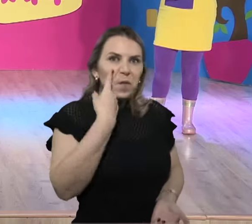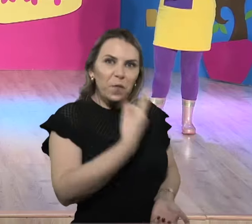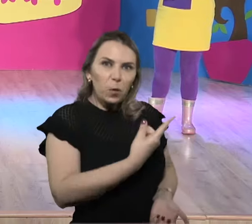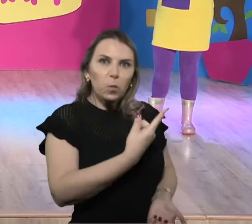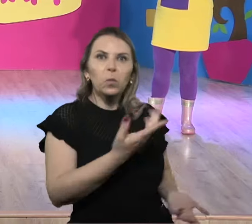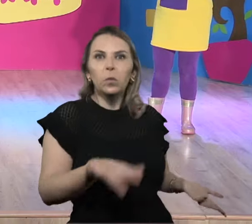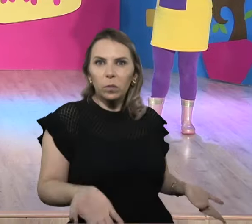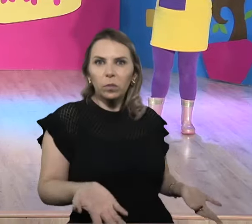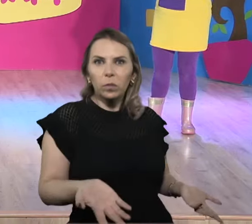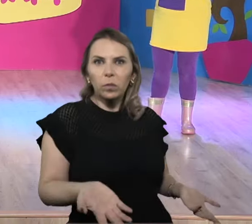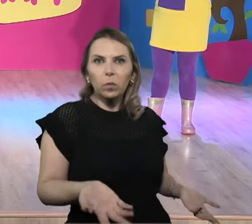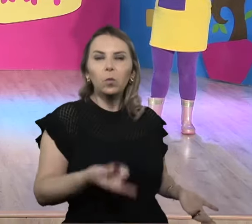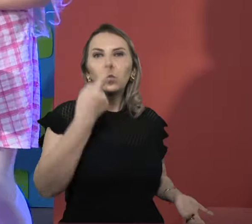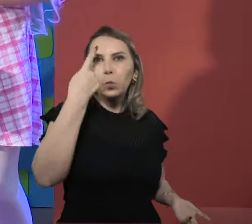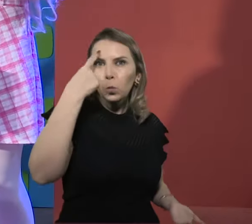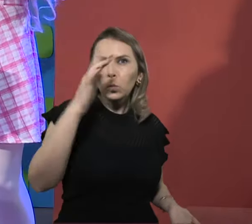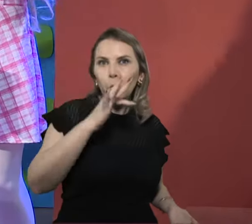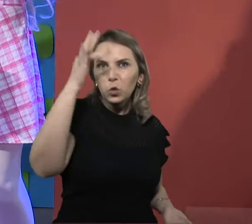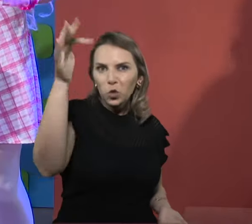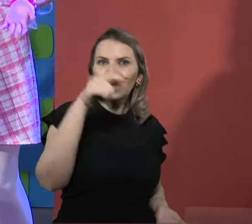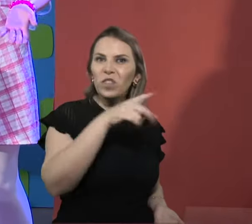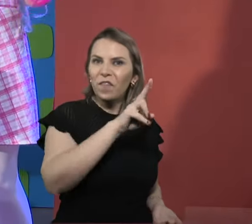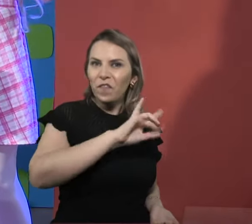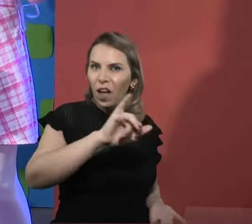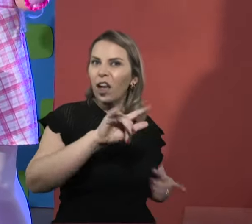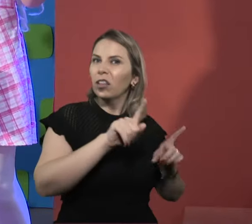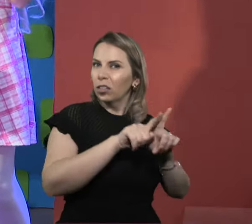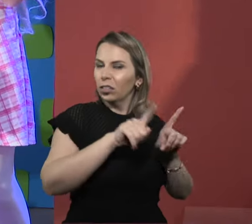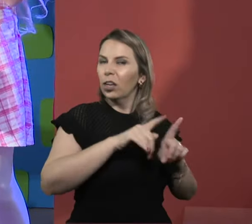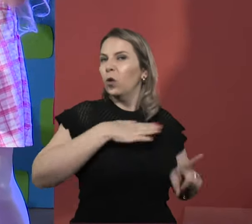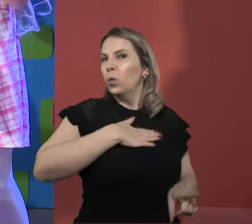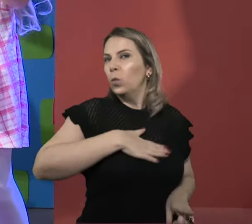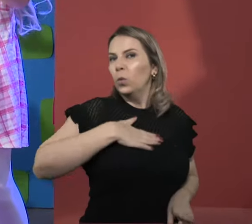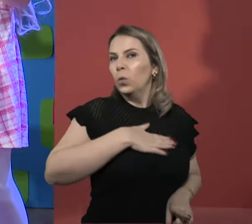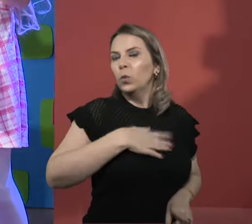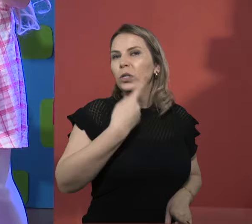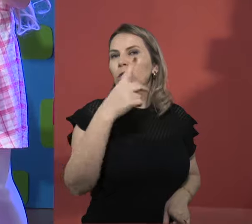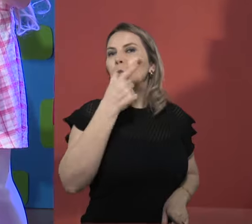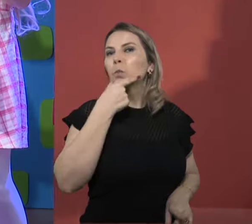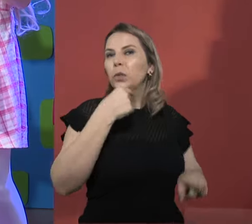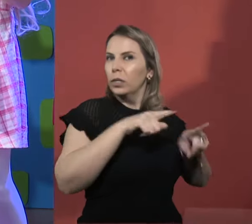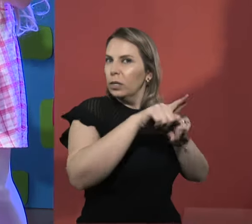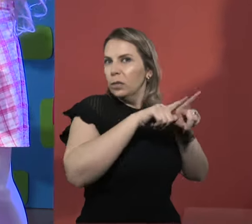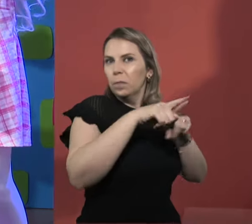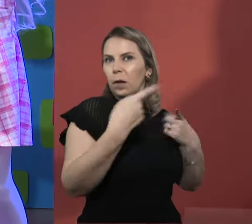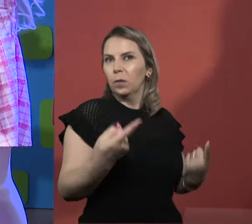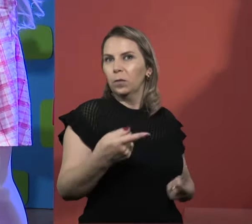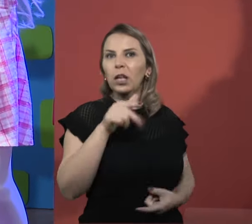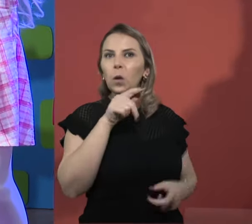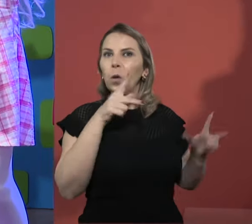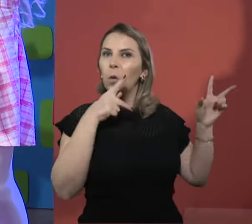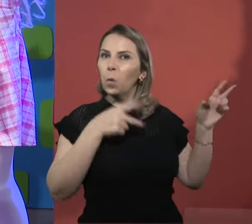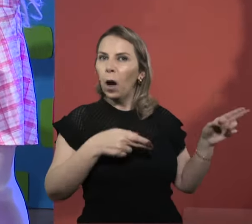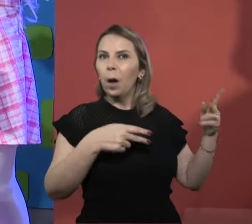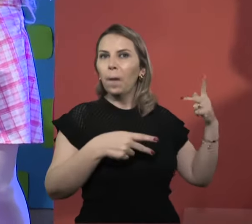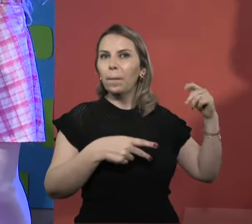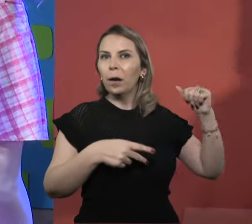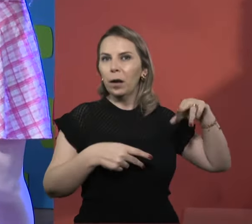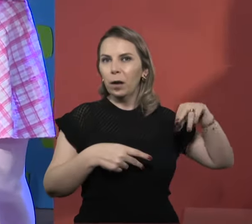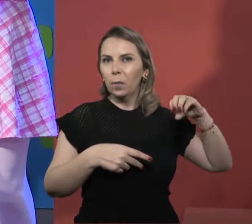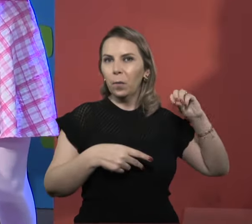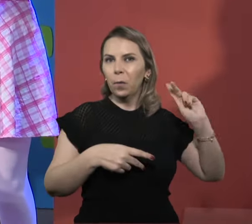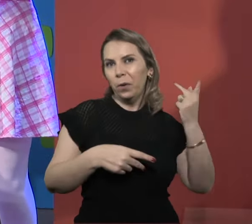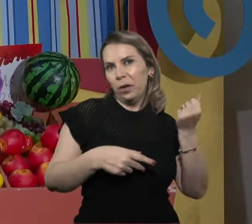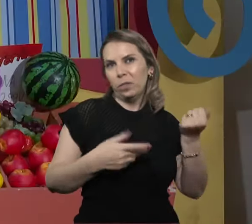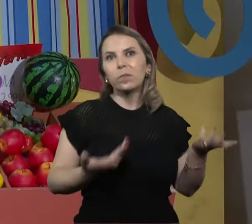Viu, Manu? Um dia você também vai, assim, gostar do seu irmãozinho. Igual o Pamonha gosta da